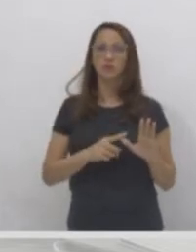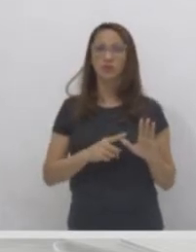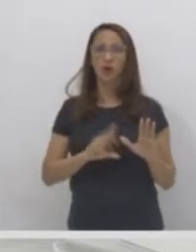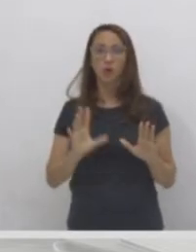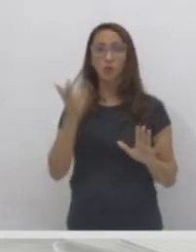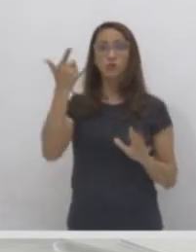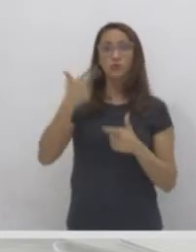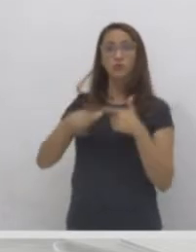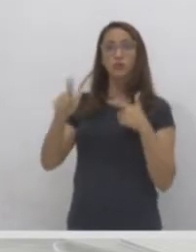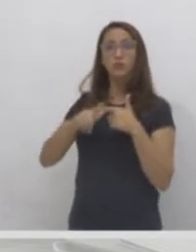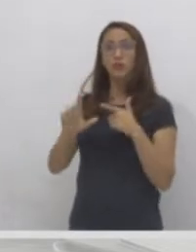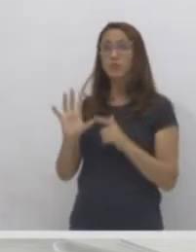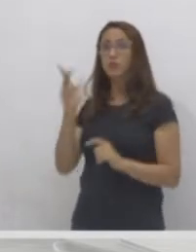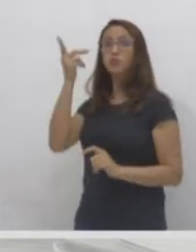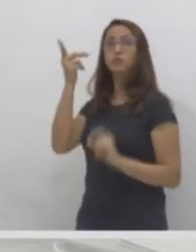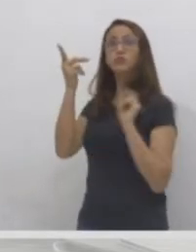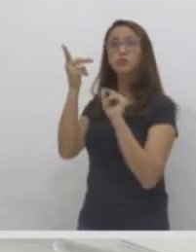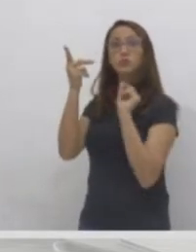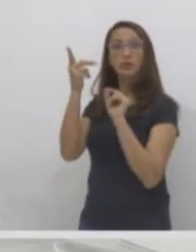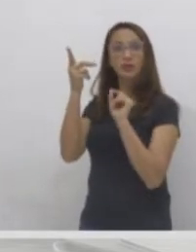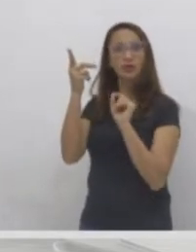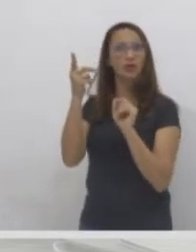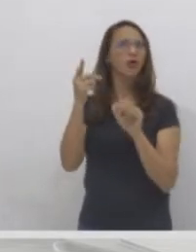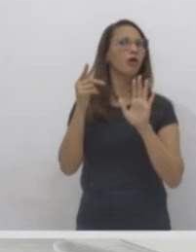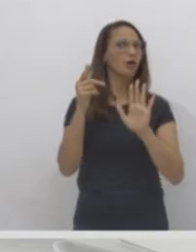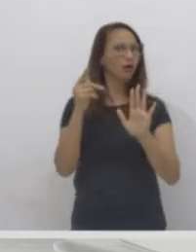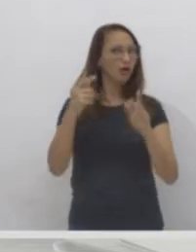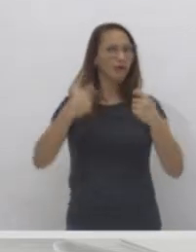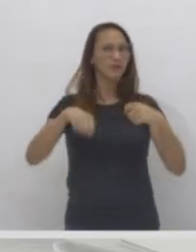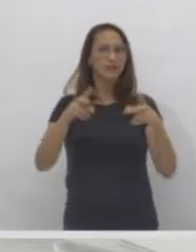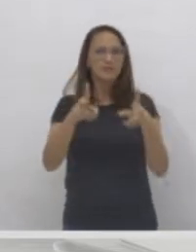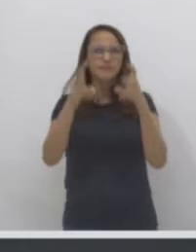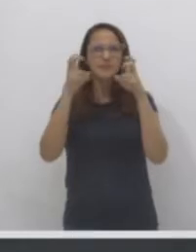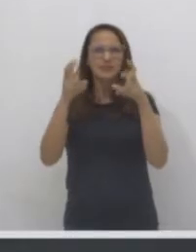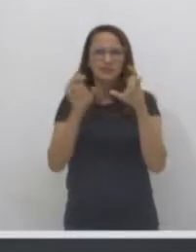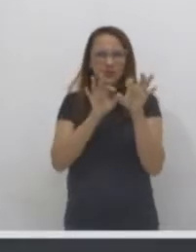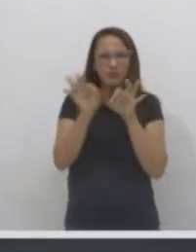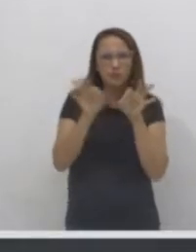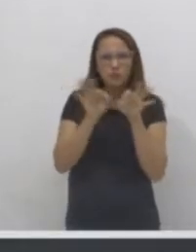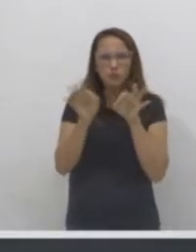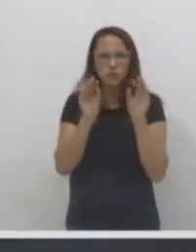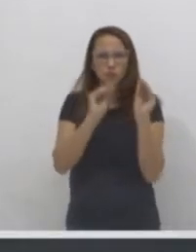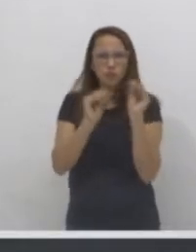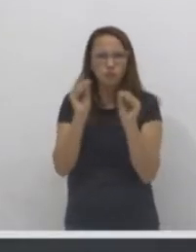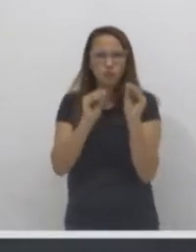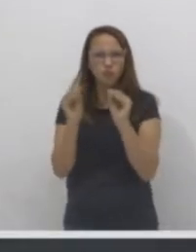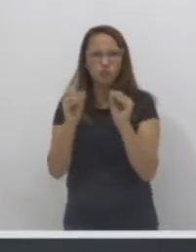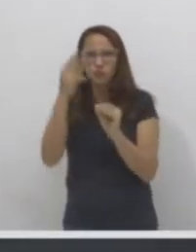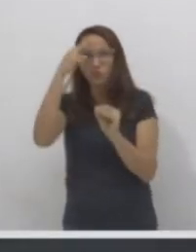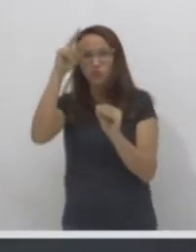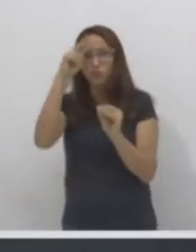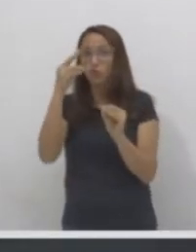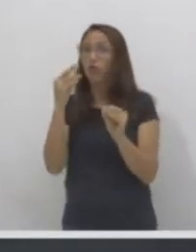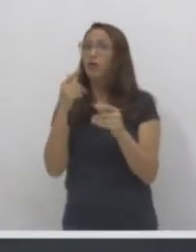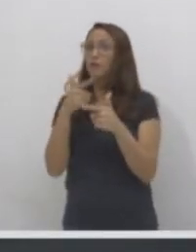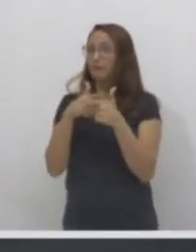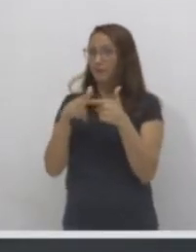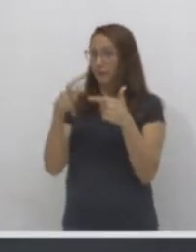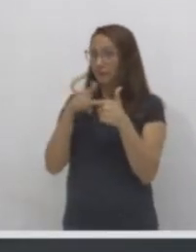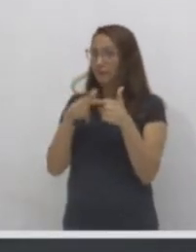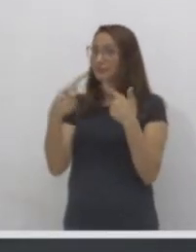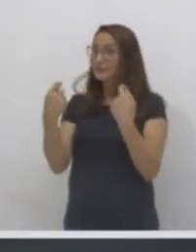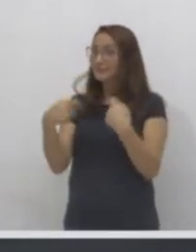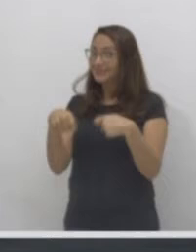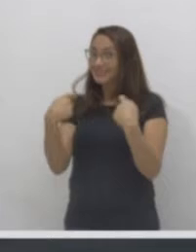que aconteceu? Gente, é muito importante que você perceba e construa essa história em torno de um problema. para a